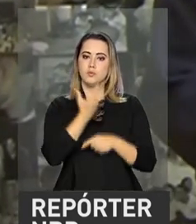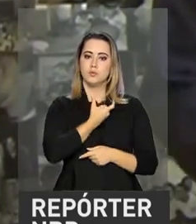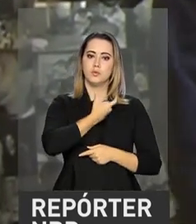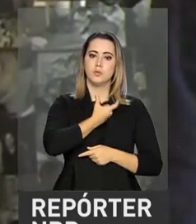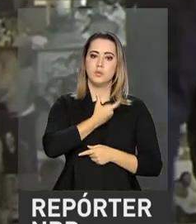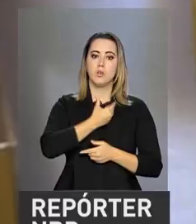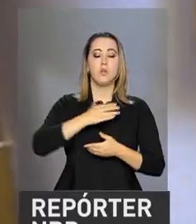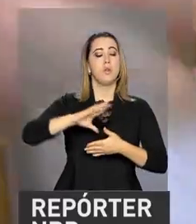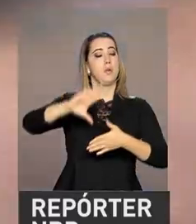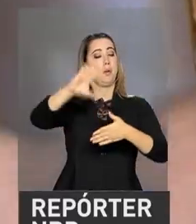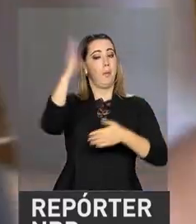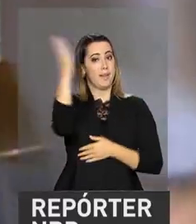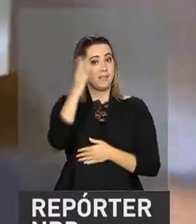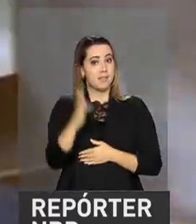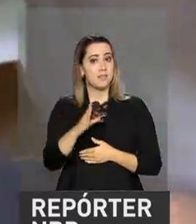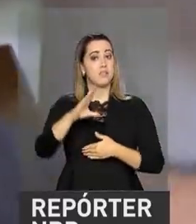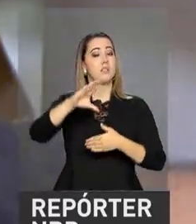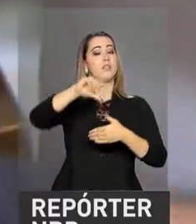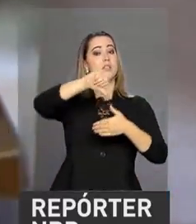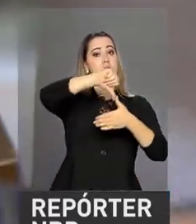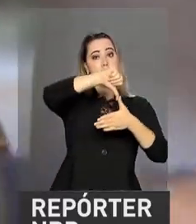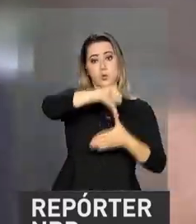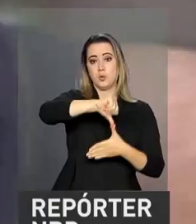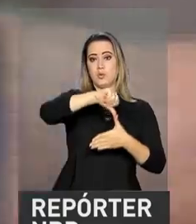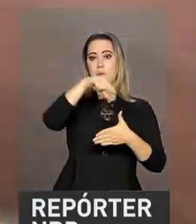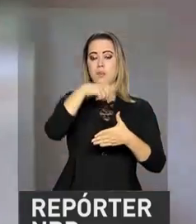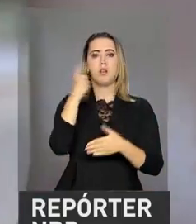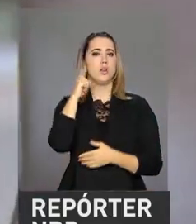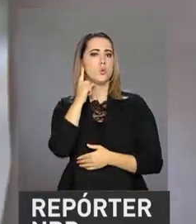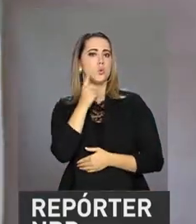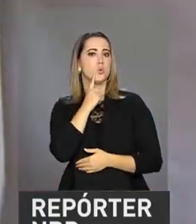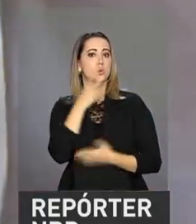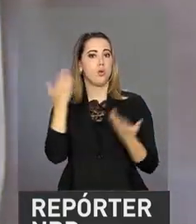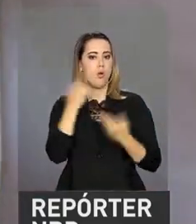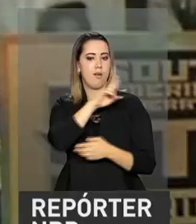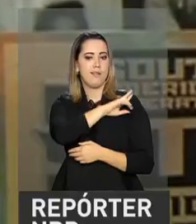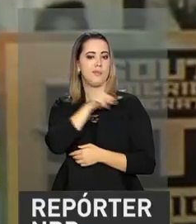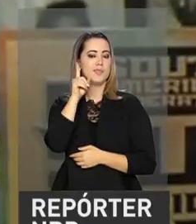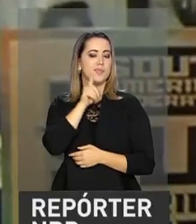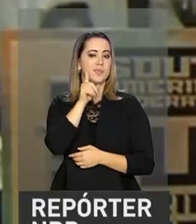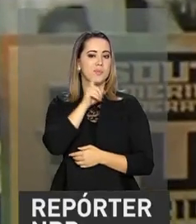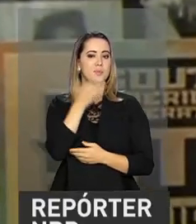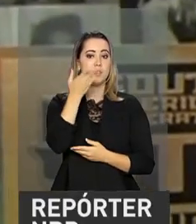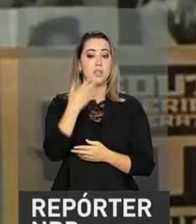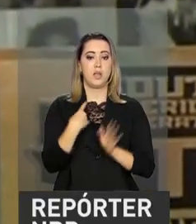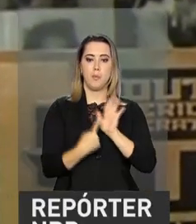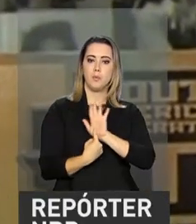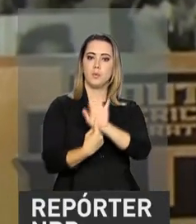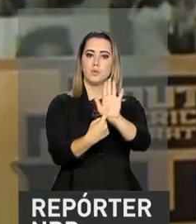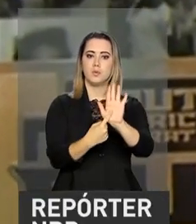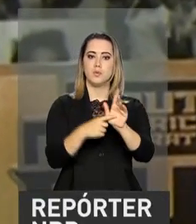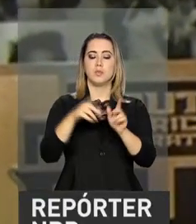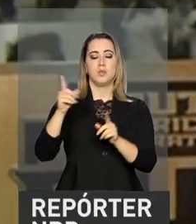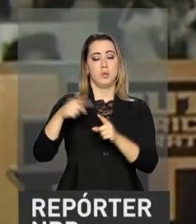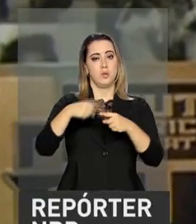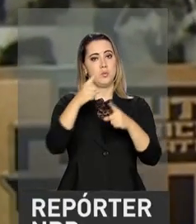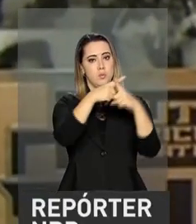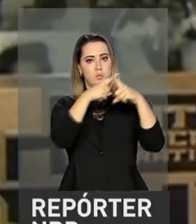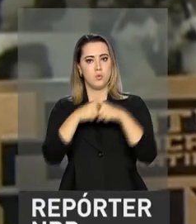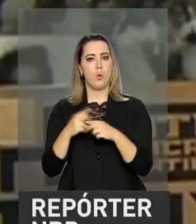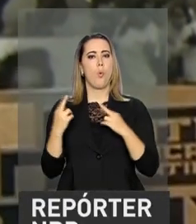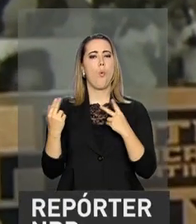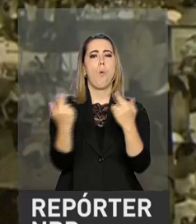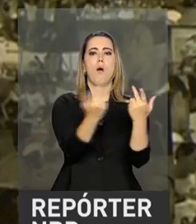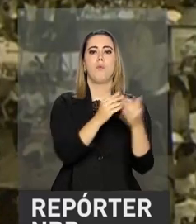-americano de jiu-jitsu de surdos, Leonardo vai representar o país nos Estados Unidos. E quer mostrar que no tatame não existem